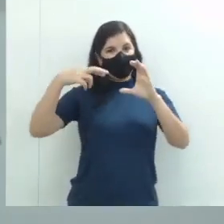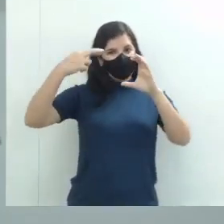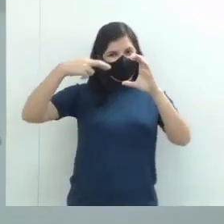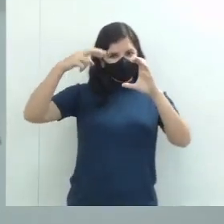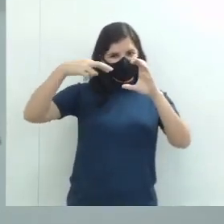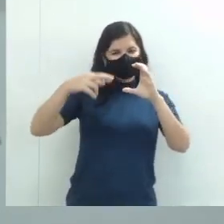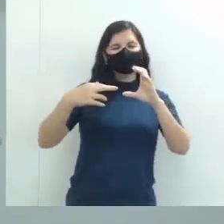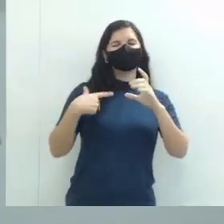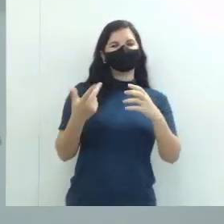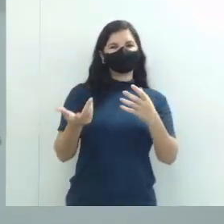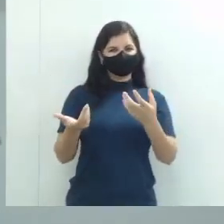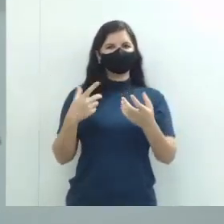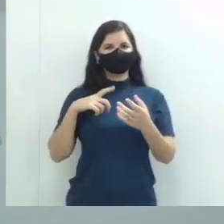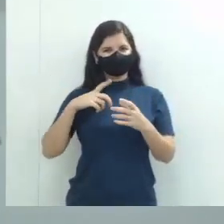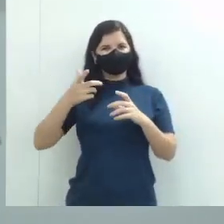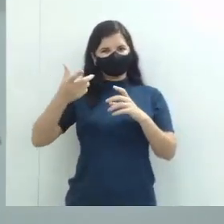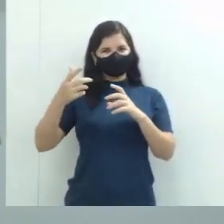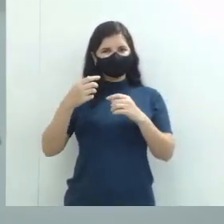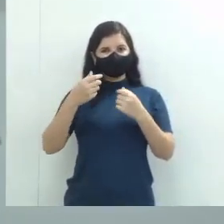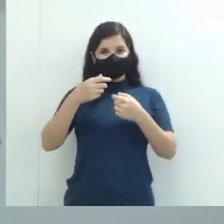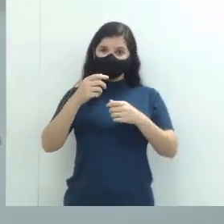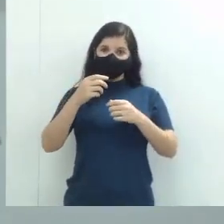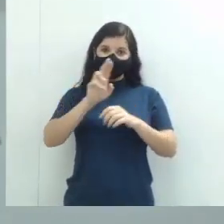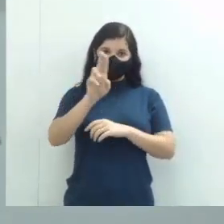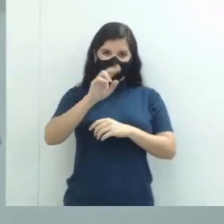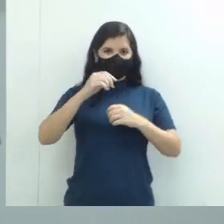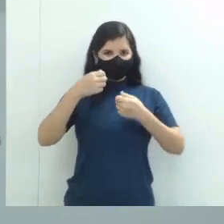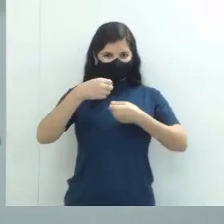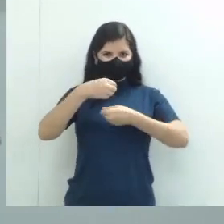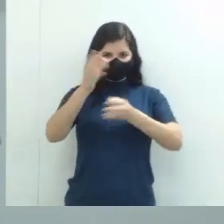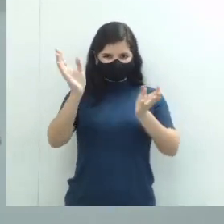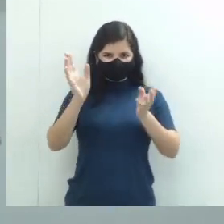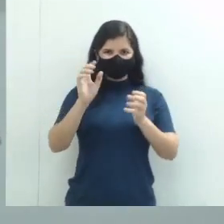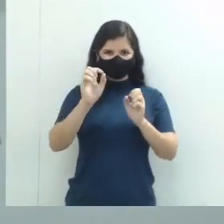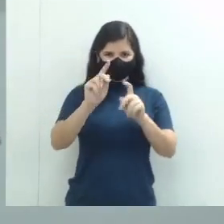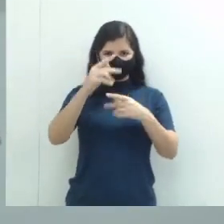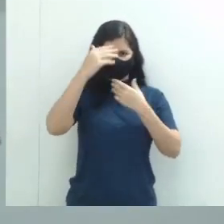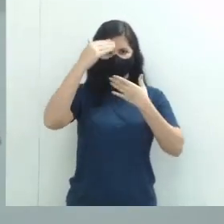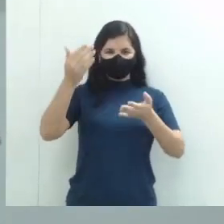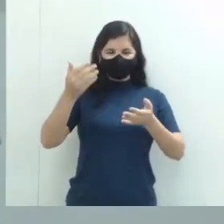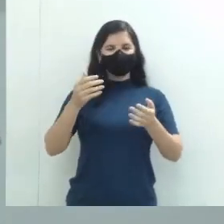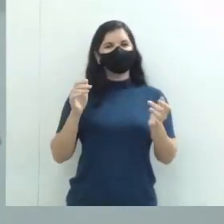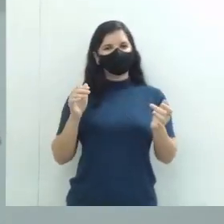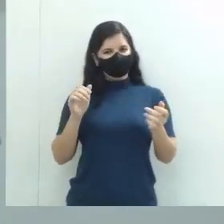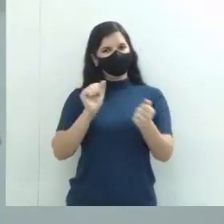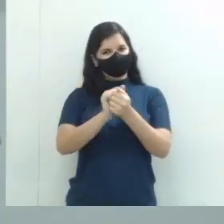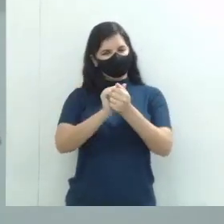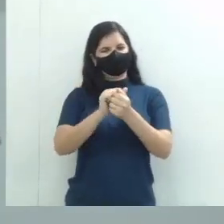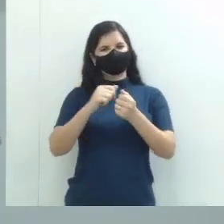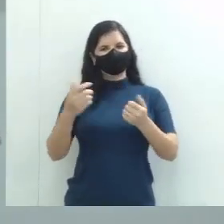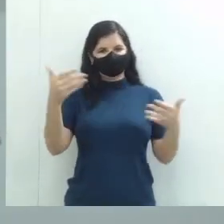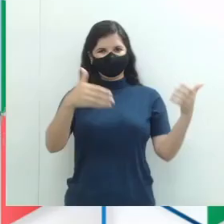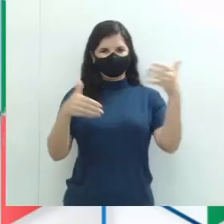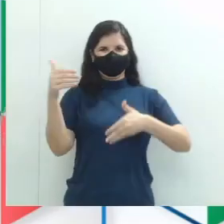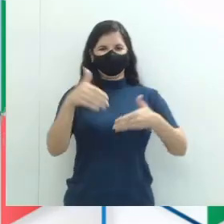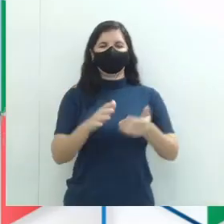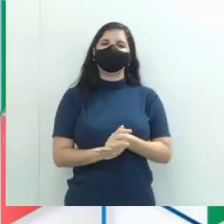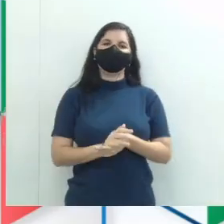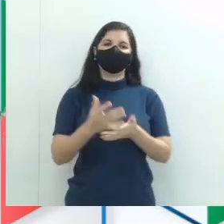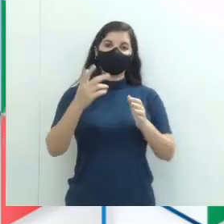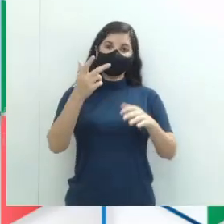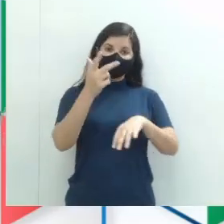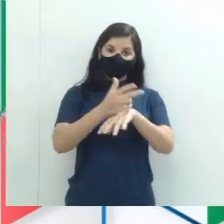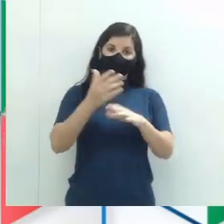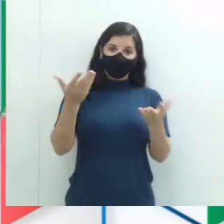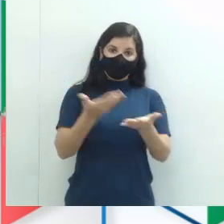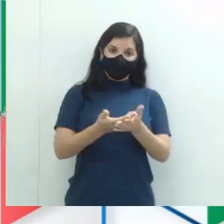na transmissão que a gente faz a citação aqui em teu nome. Obrigado pela companhia e pela participação, tá bom? Vamos direto para nossa videoaula hoje falando